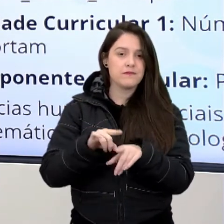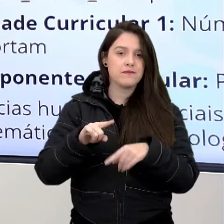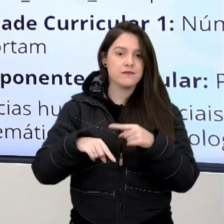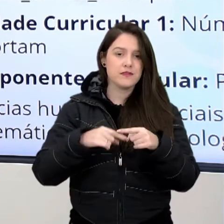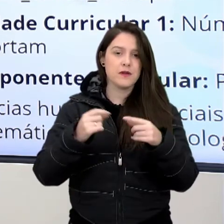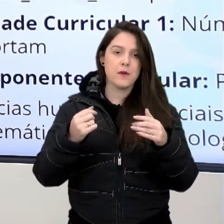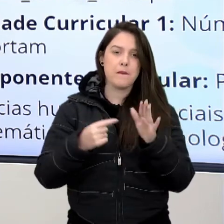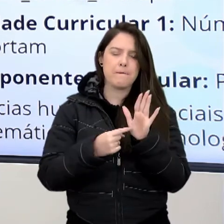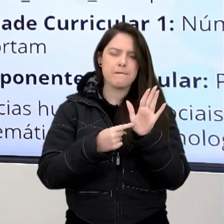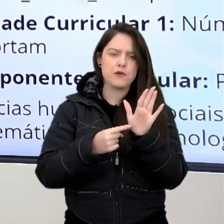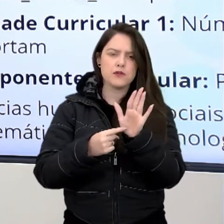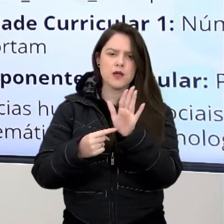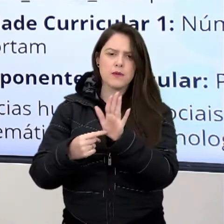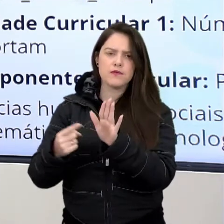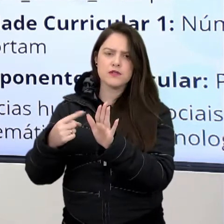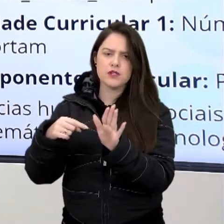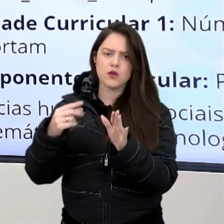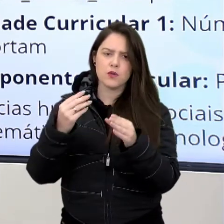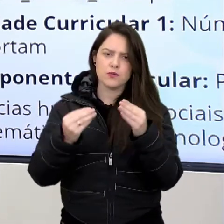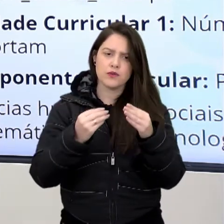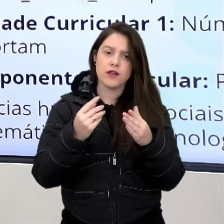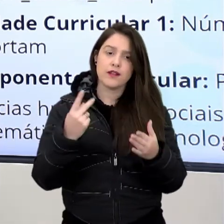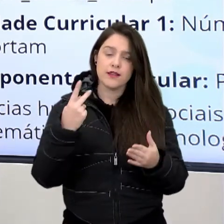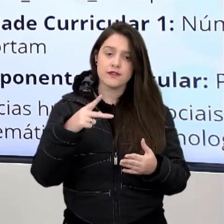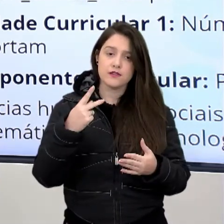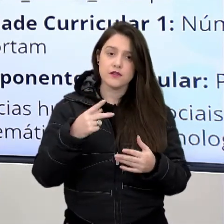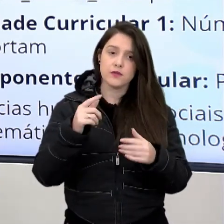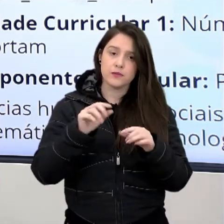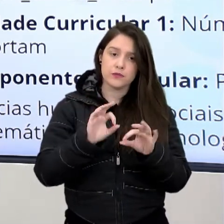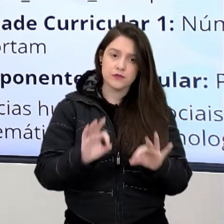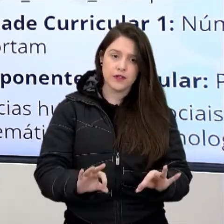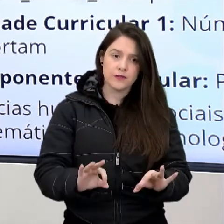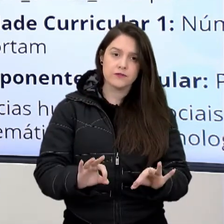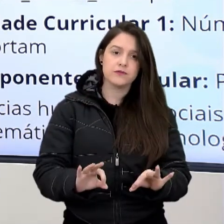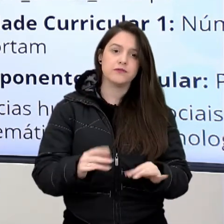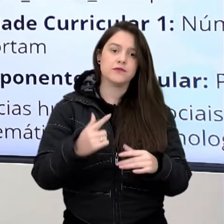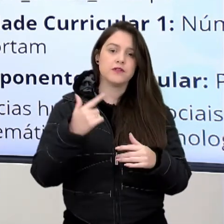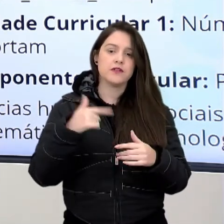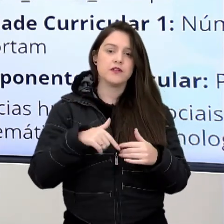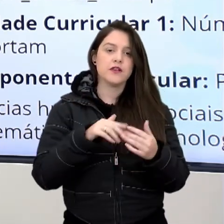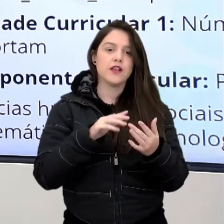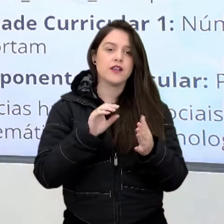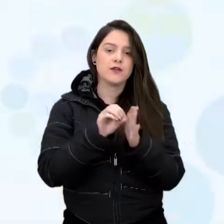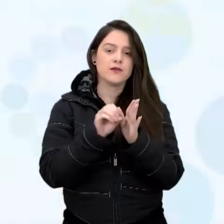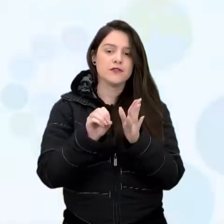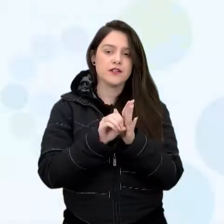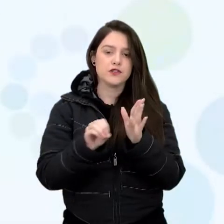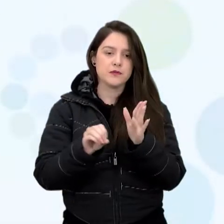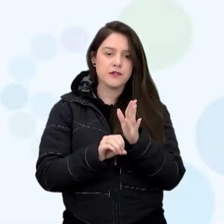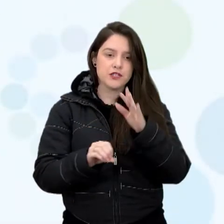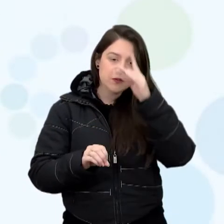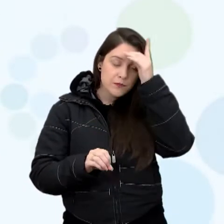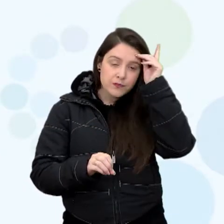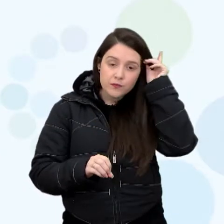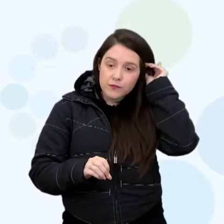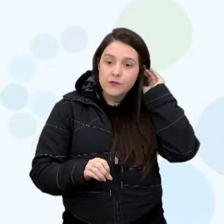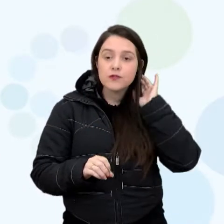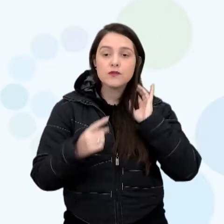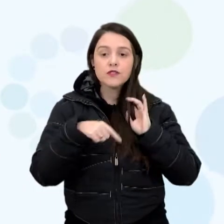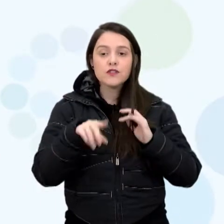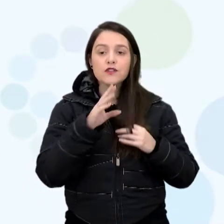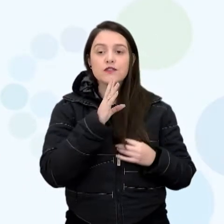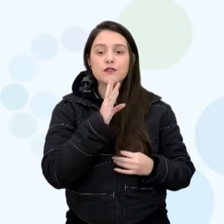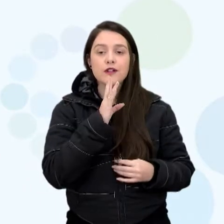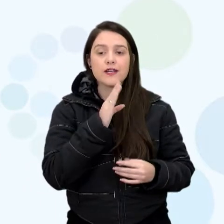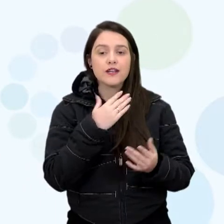para vocês como que é feito esse cálculo aí, tá ok? Nosso diretor vai colocar para vocês o título, né? Toda a estrutura que você já conhece da